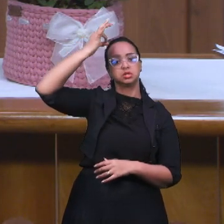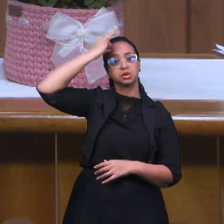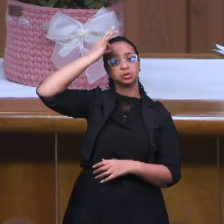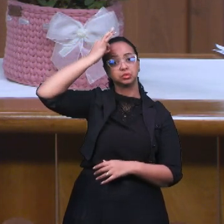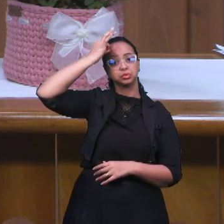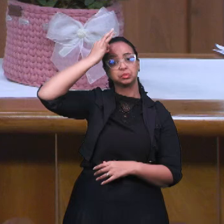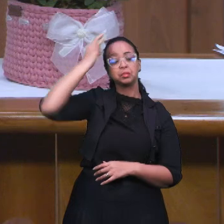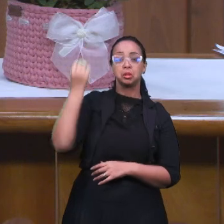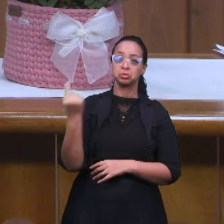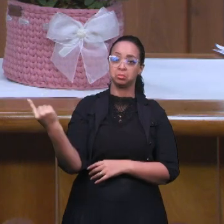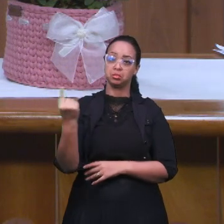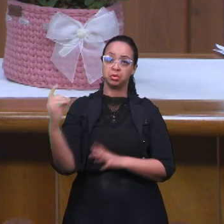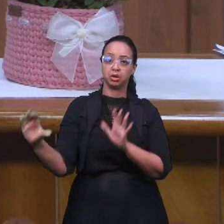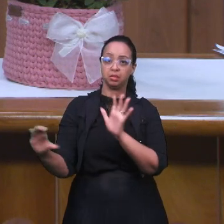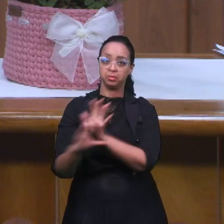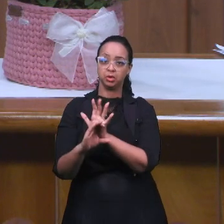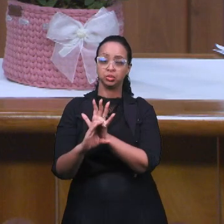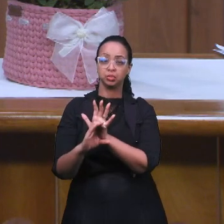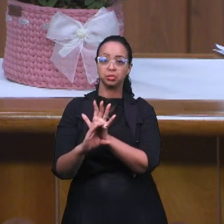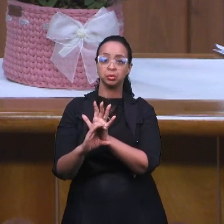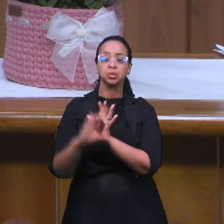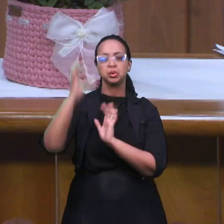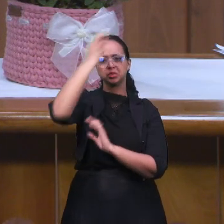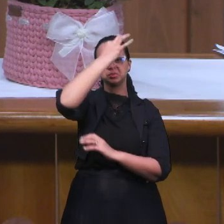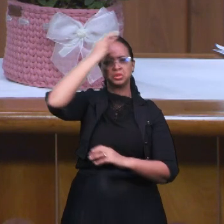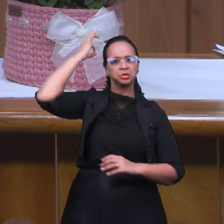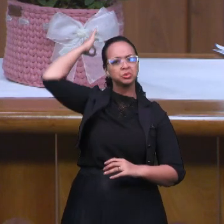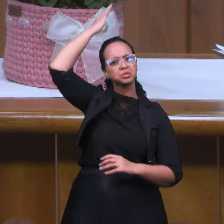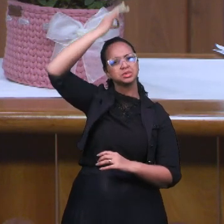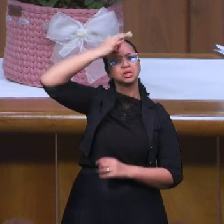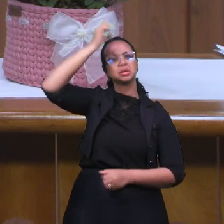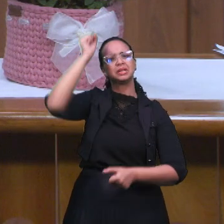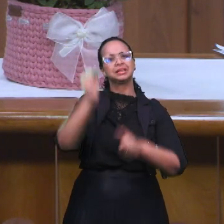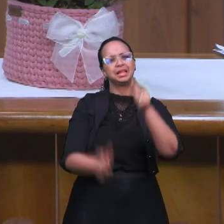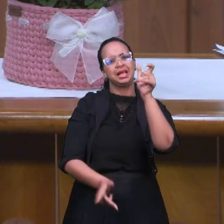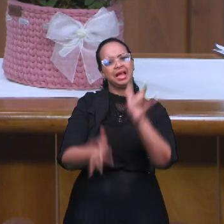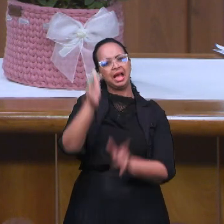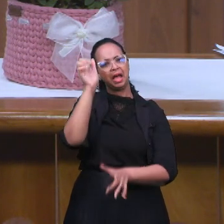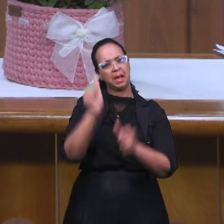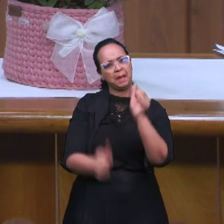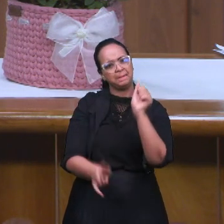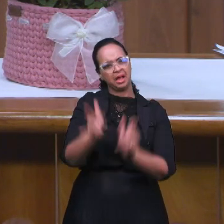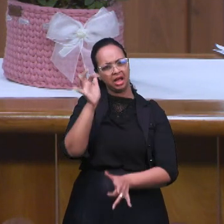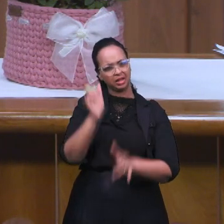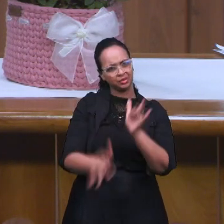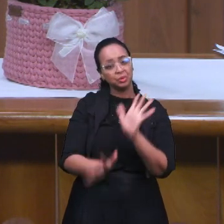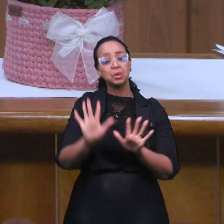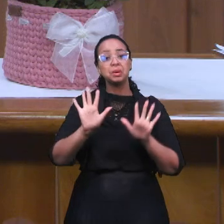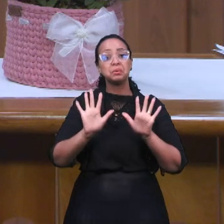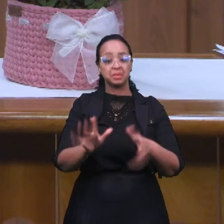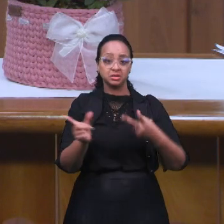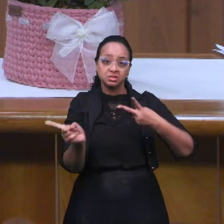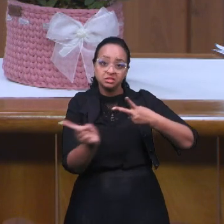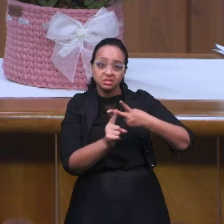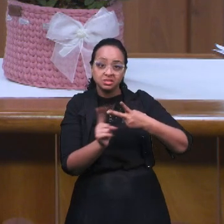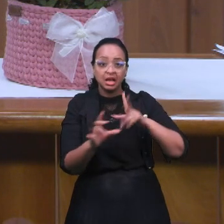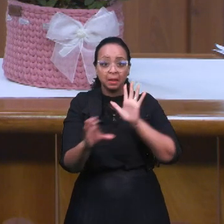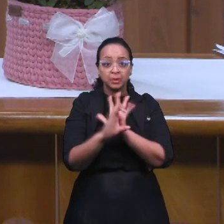primeiro capítulo, o Espírito Santo derramado para a igreja, para a sua missão. E agora,